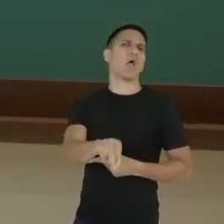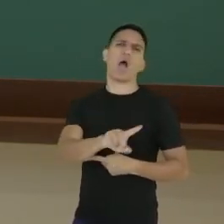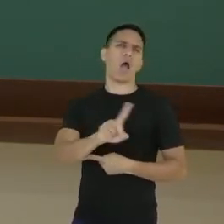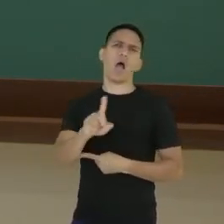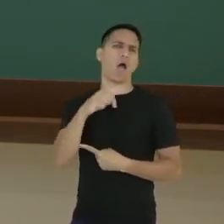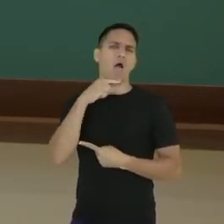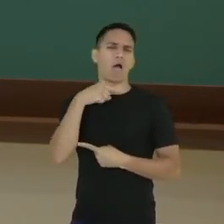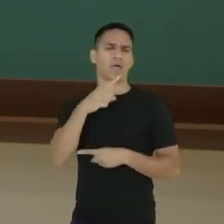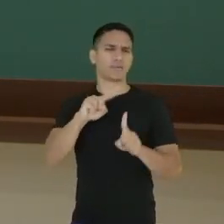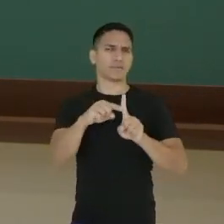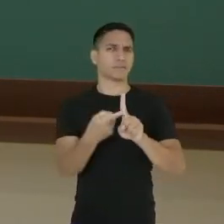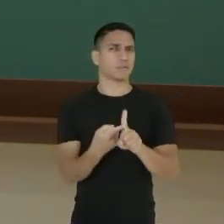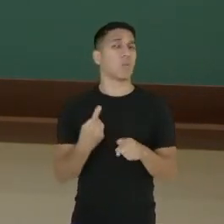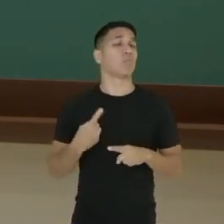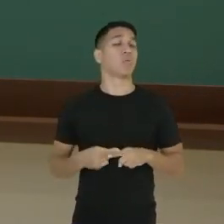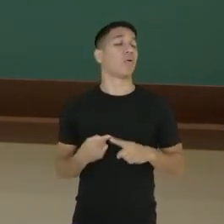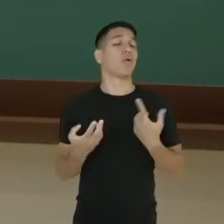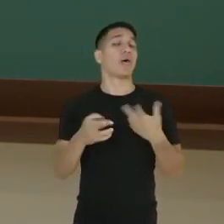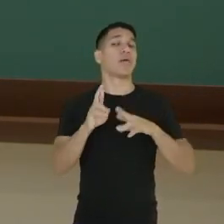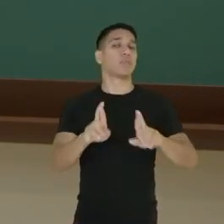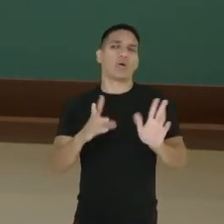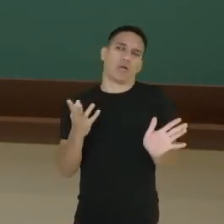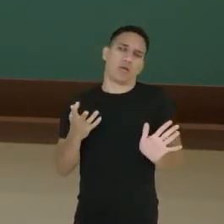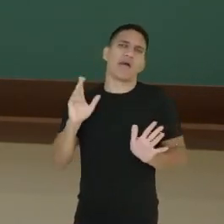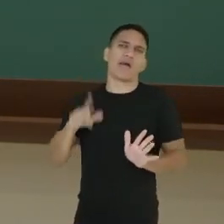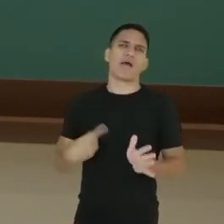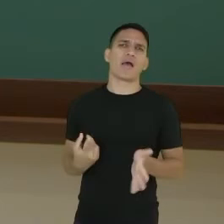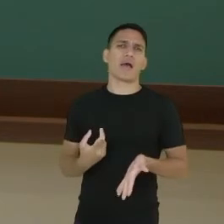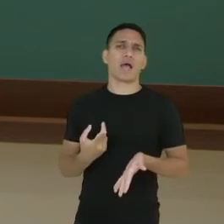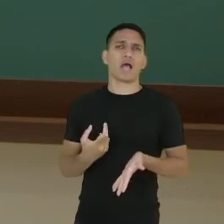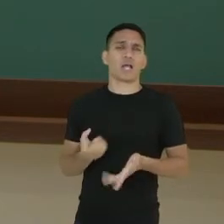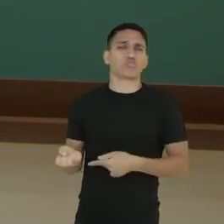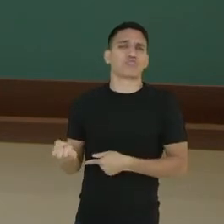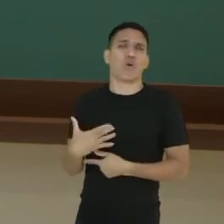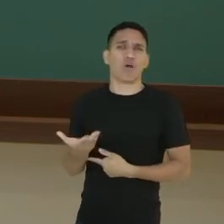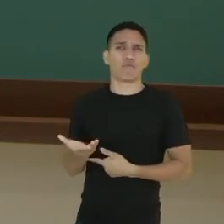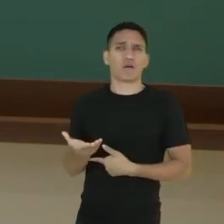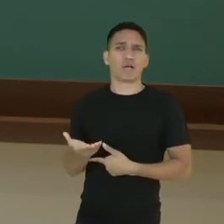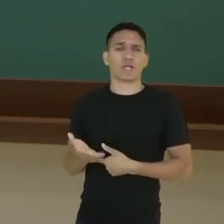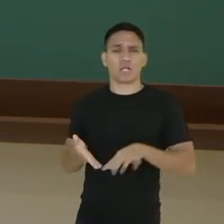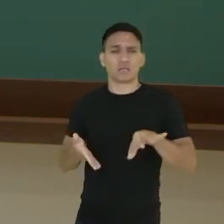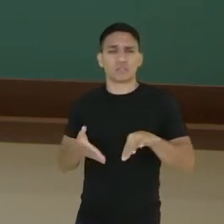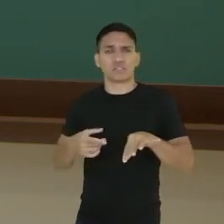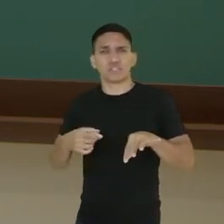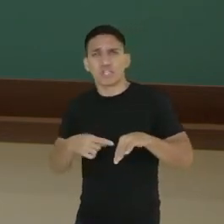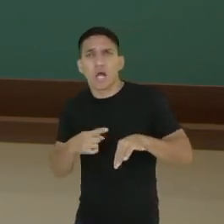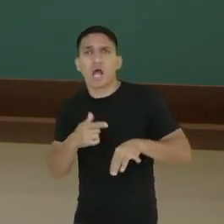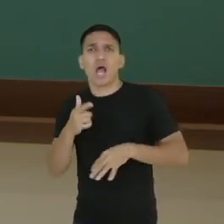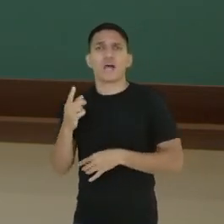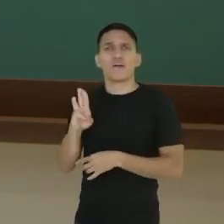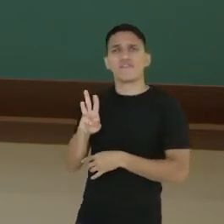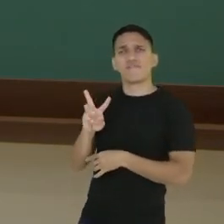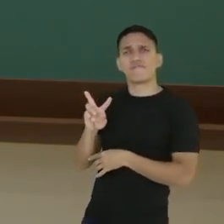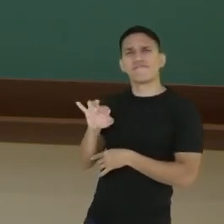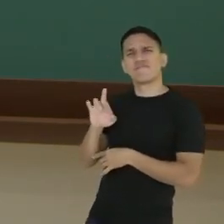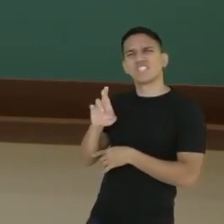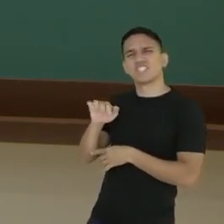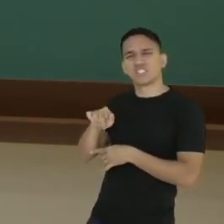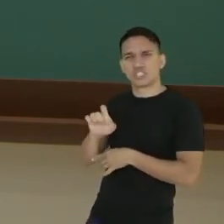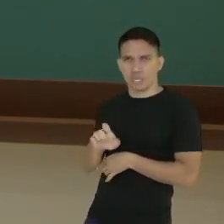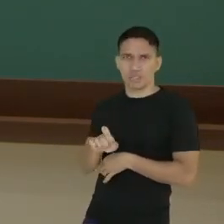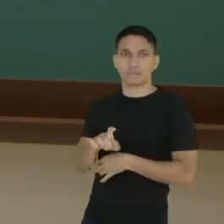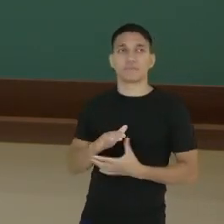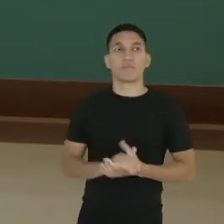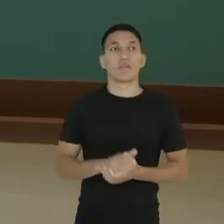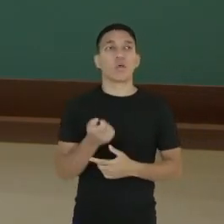poderia engravidar, porque ela era virgem. 15% afirmaram que a garota não podia engravidar